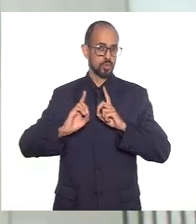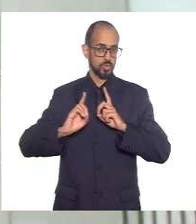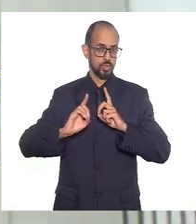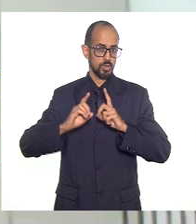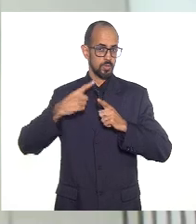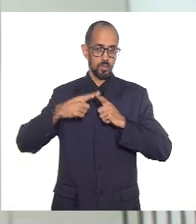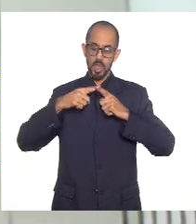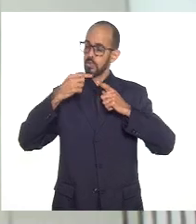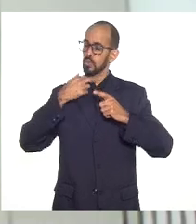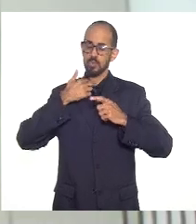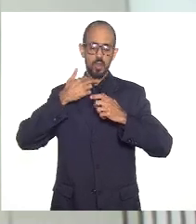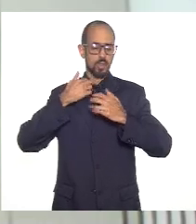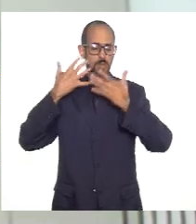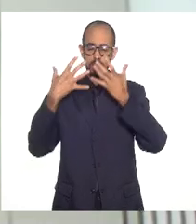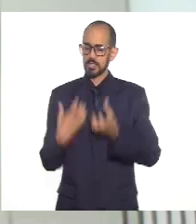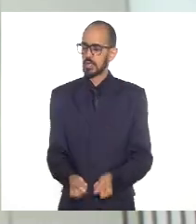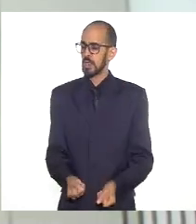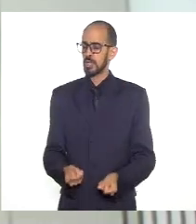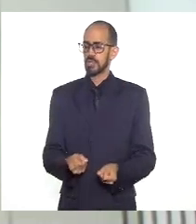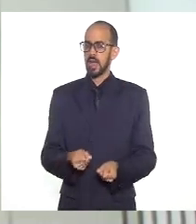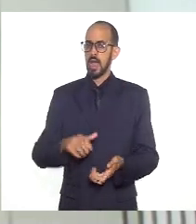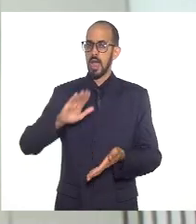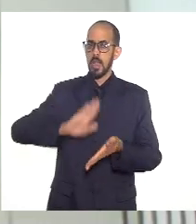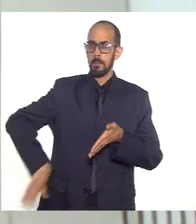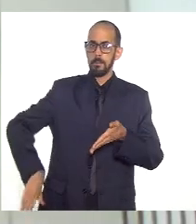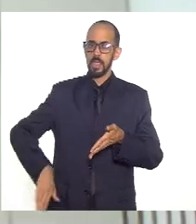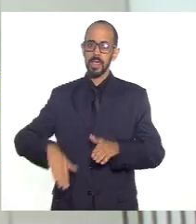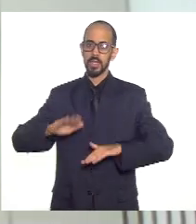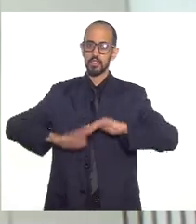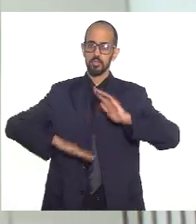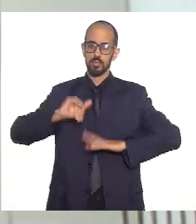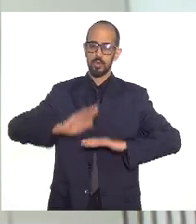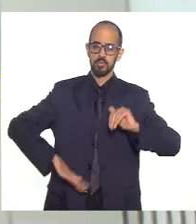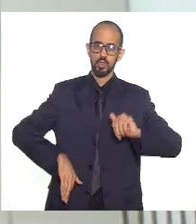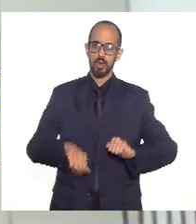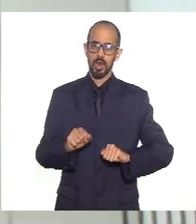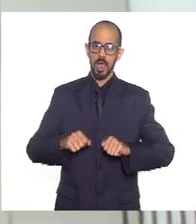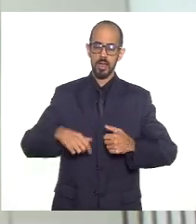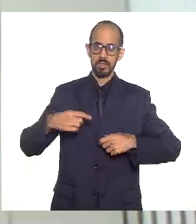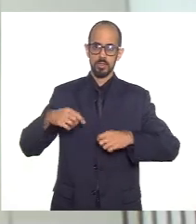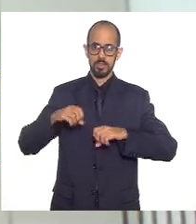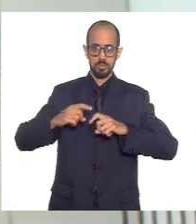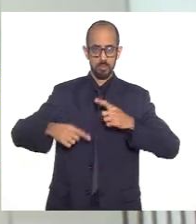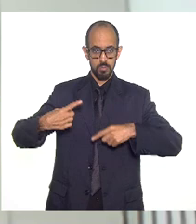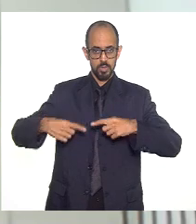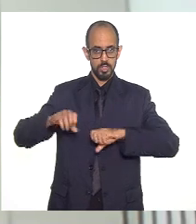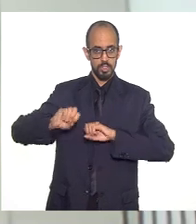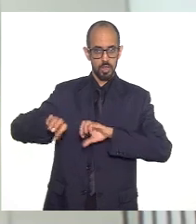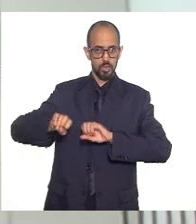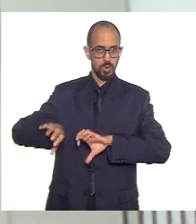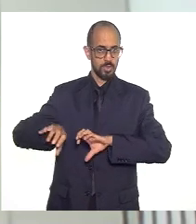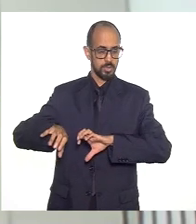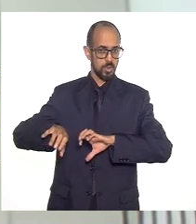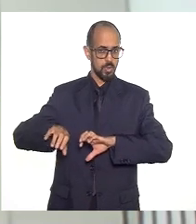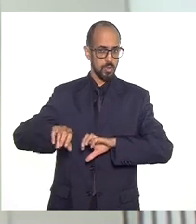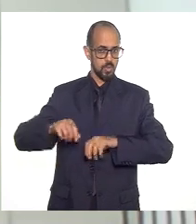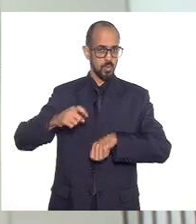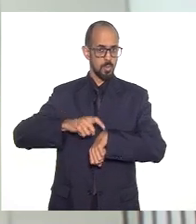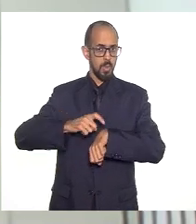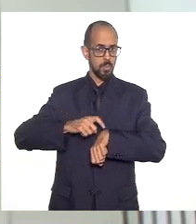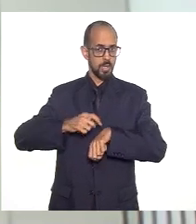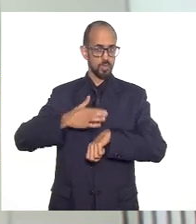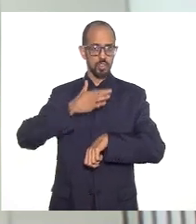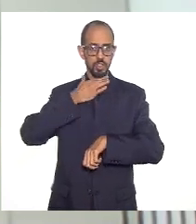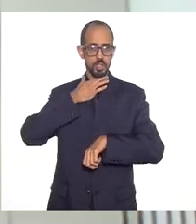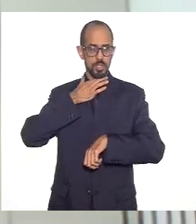a desprofissionalização das políticas educacionais justamente no momento onde a gente enfrenta a nossa mais grave crise. Tanto